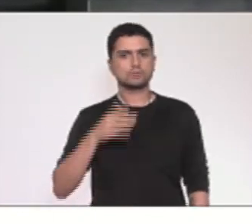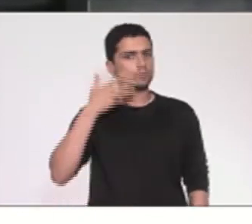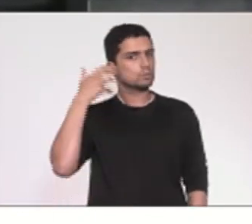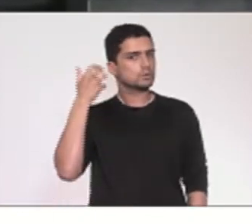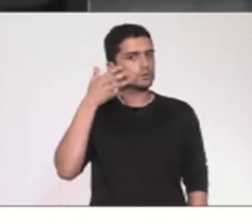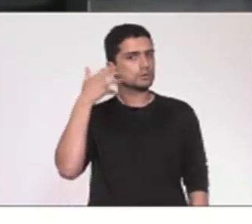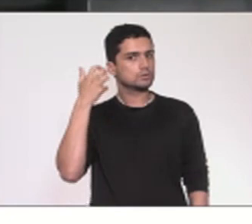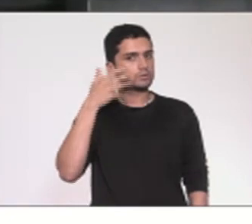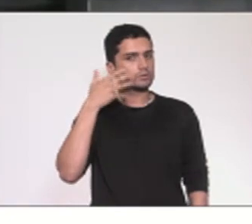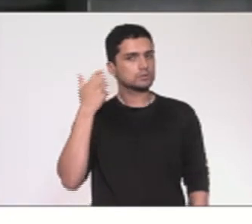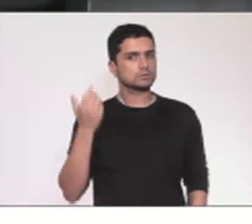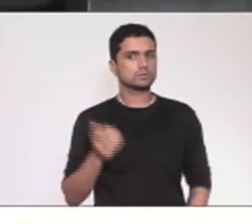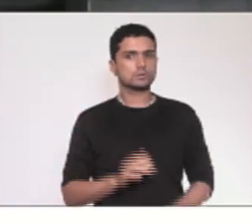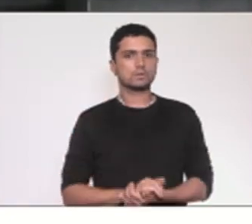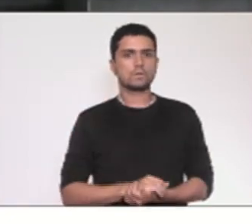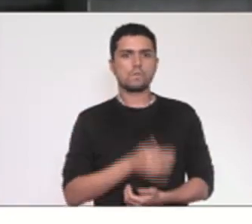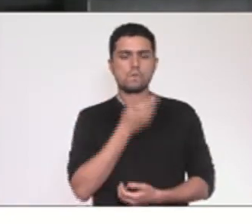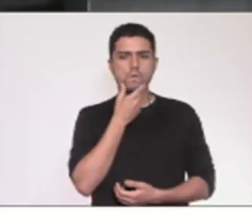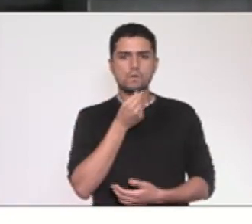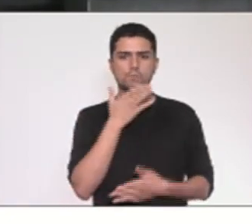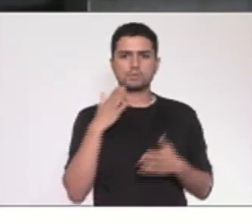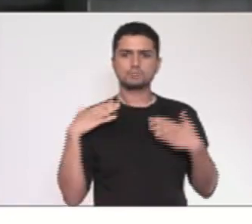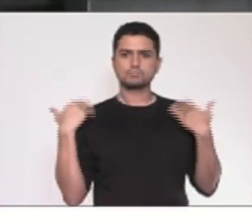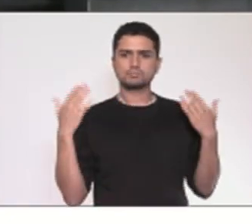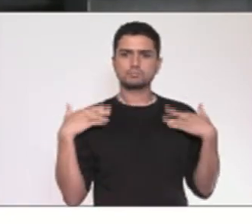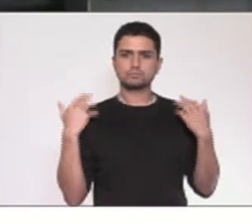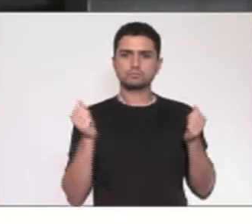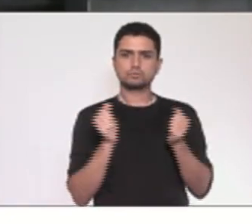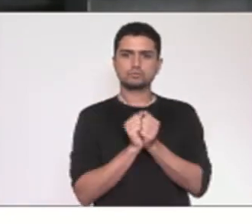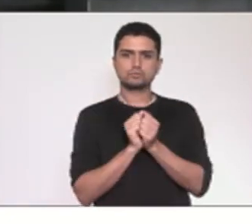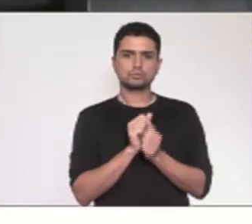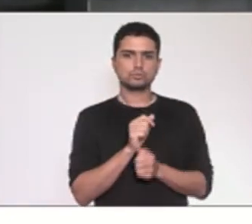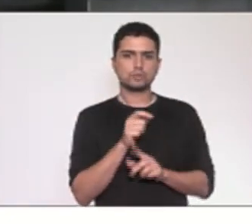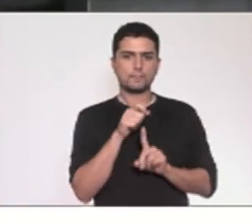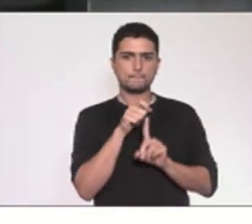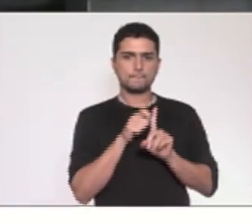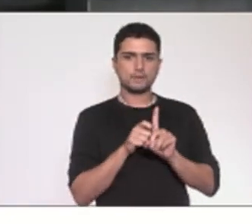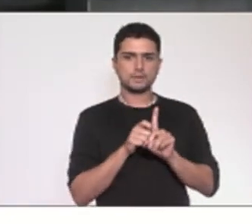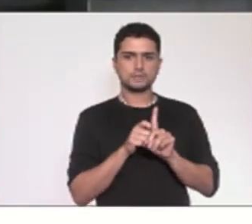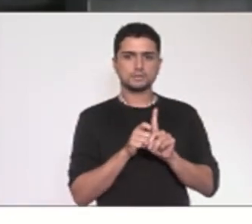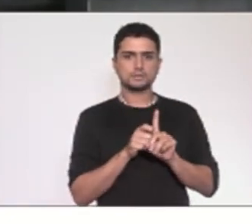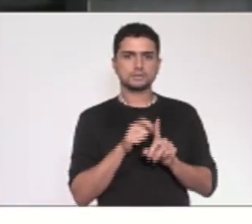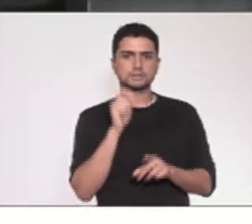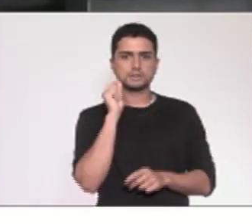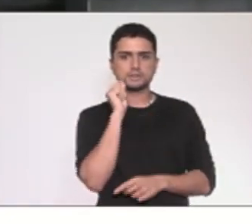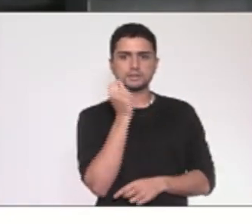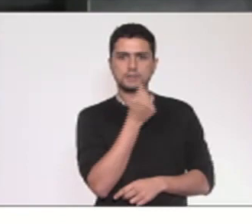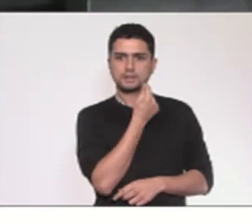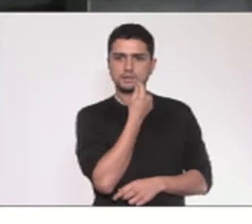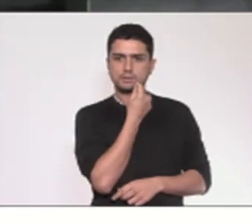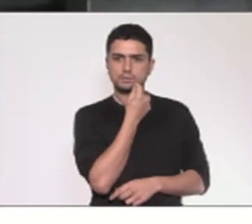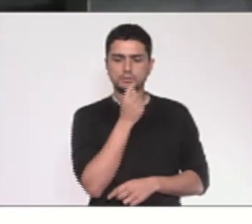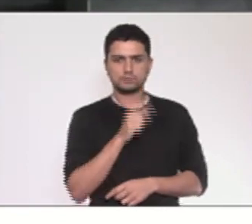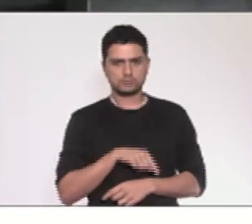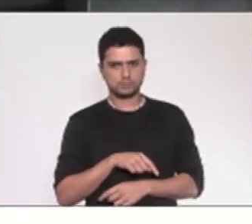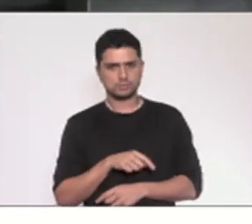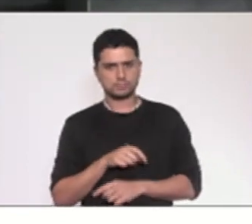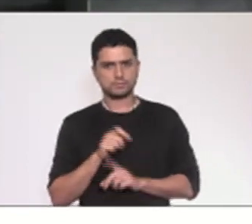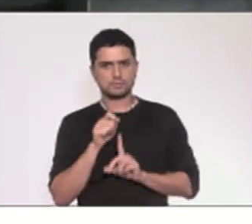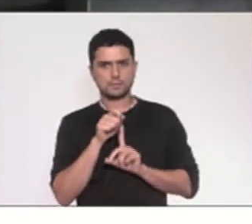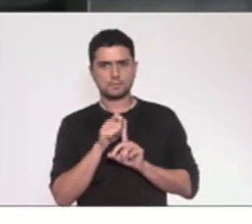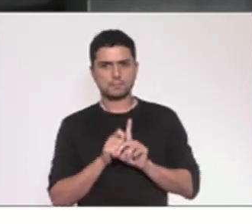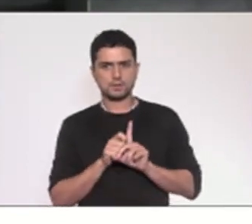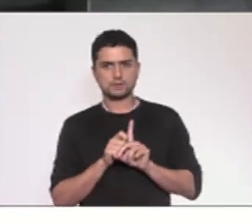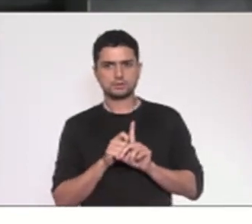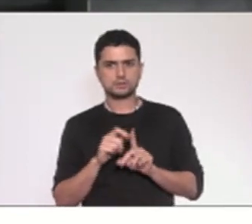Hoje ele que celebrou tanto conosco esse mês de setembro, que é um mês que fez história para a segurança